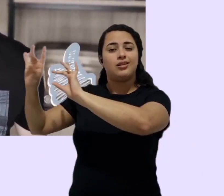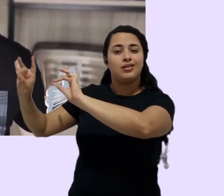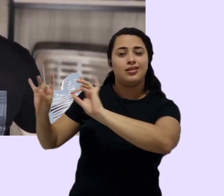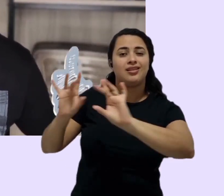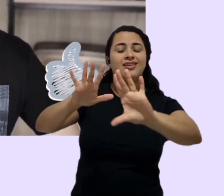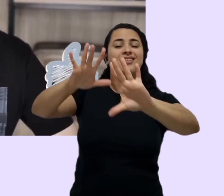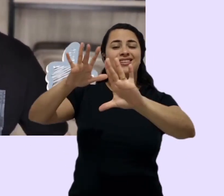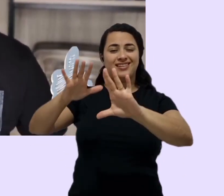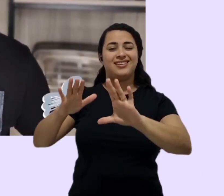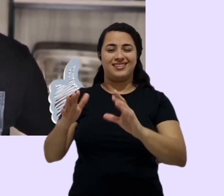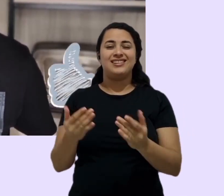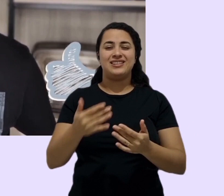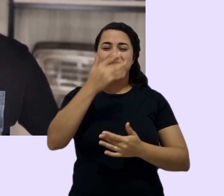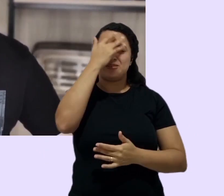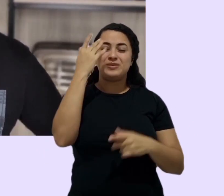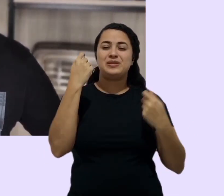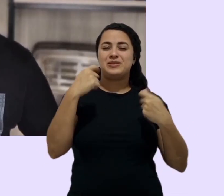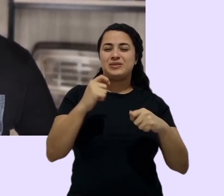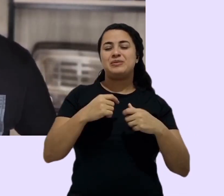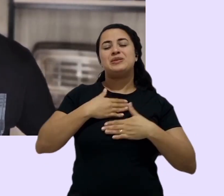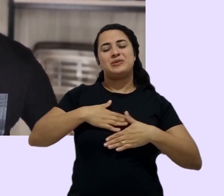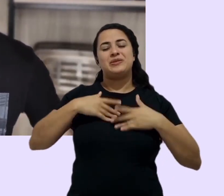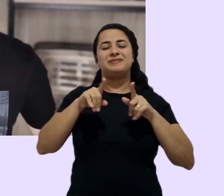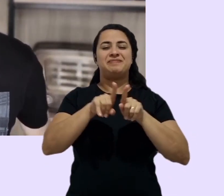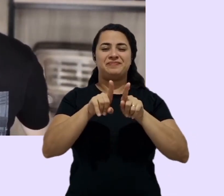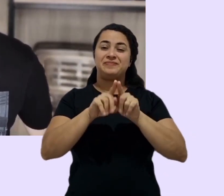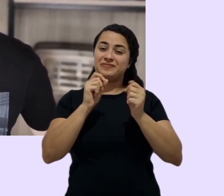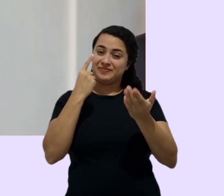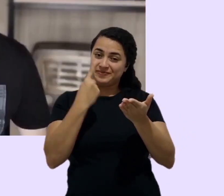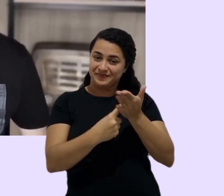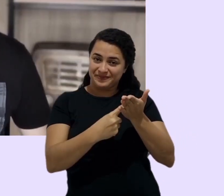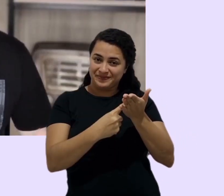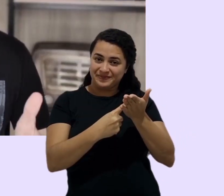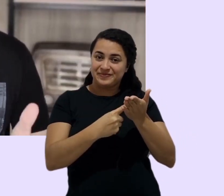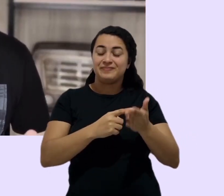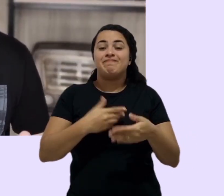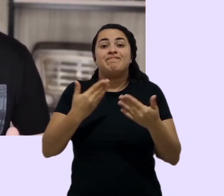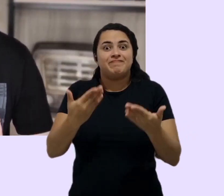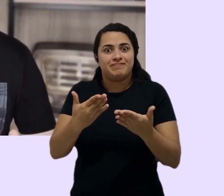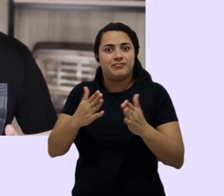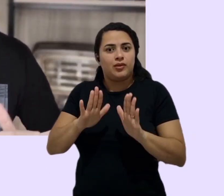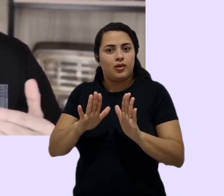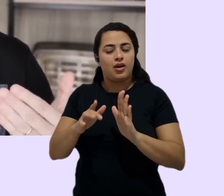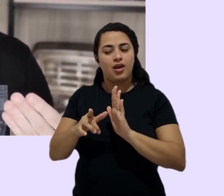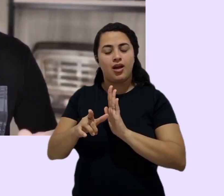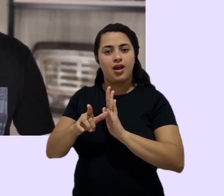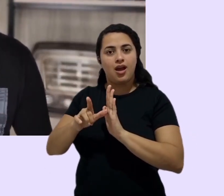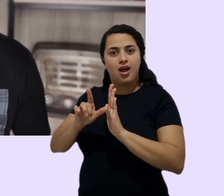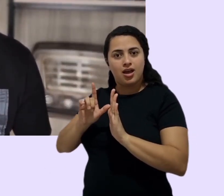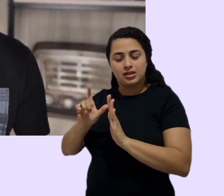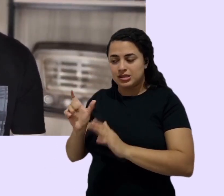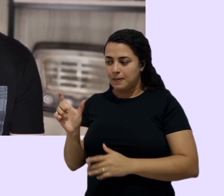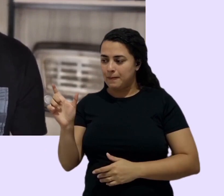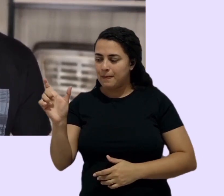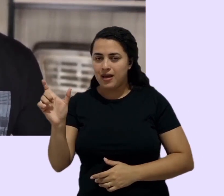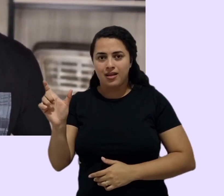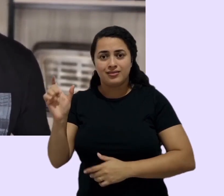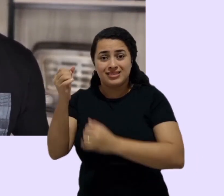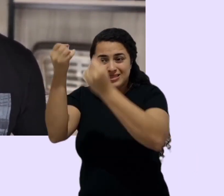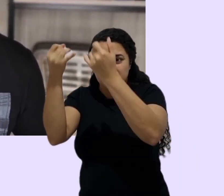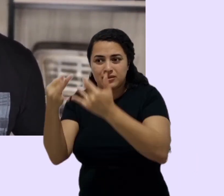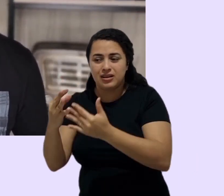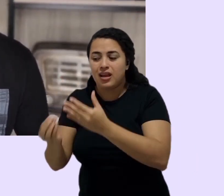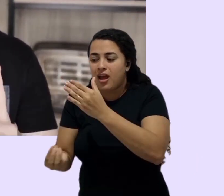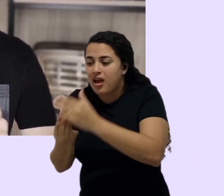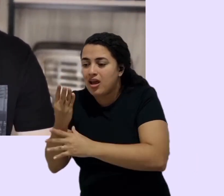democratizando a literatura para todos aqueles que precisam, gostam, tá bom? Seguinte, antes de falar o que é literatura, de onde